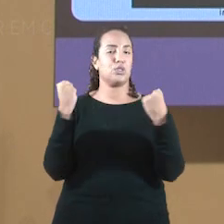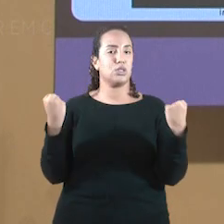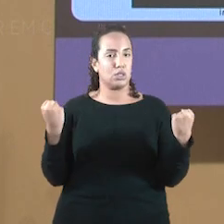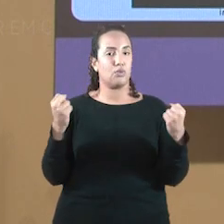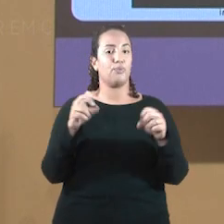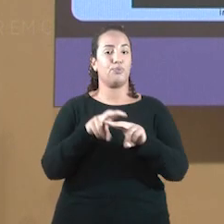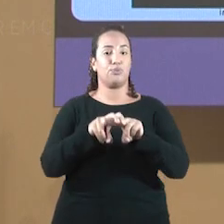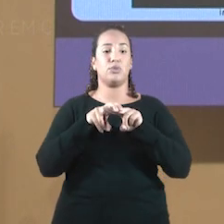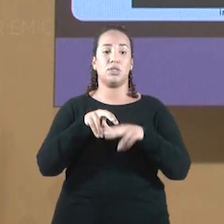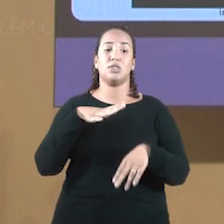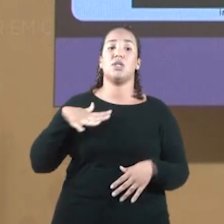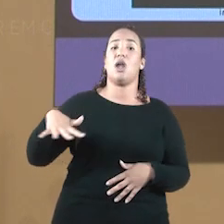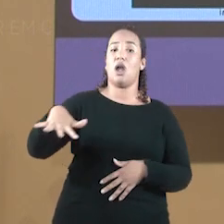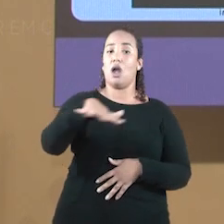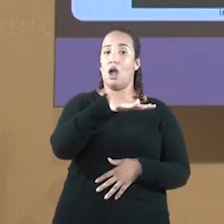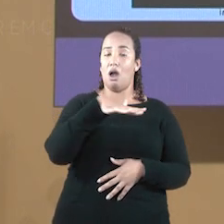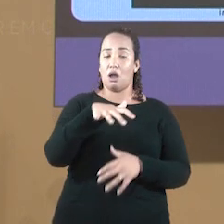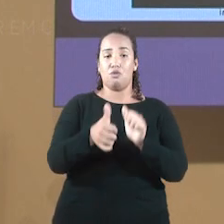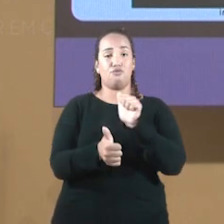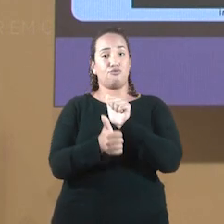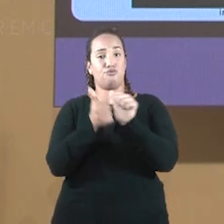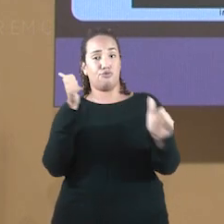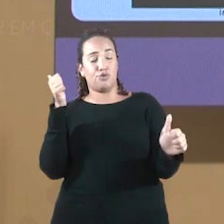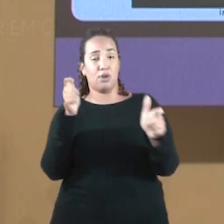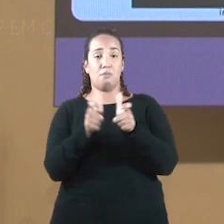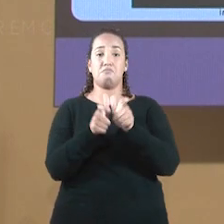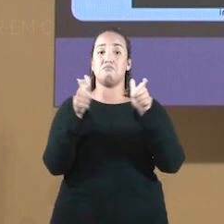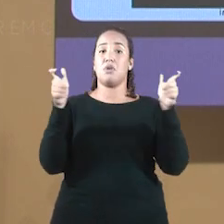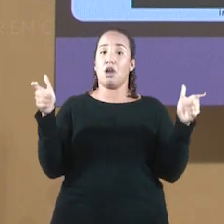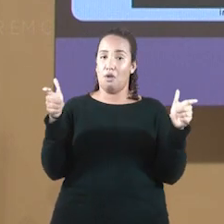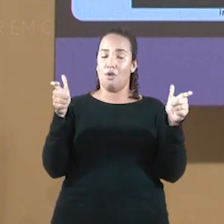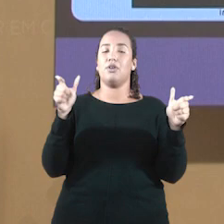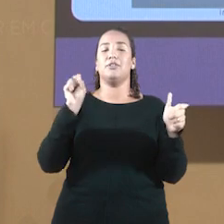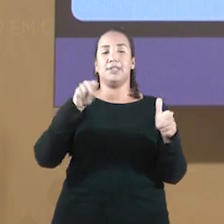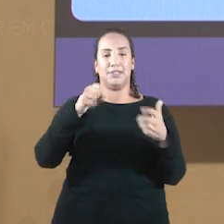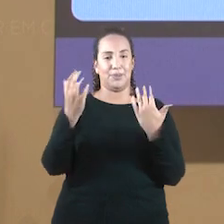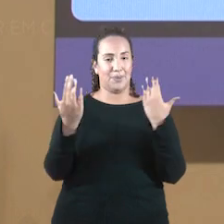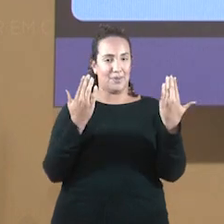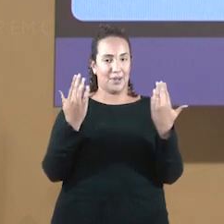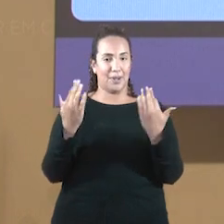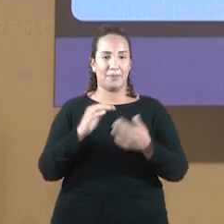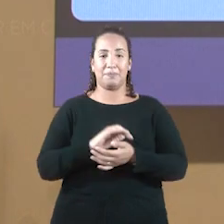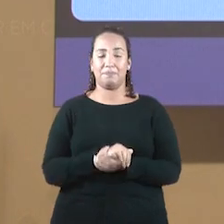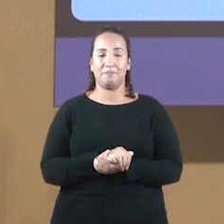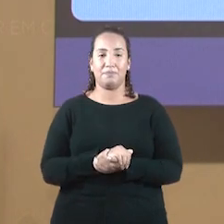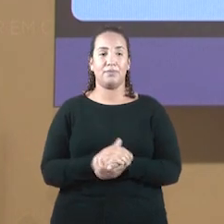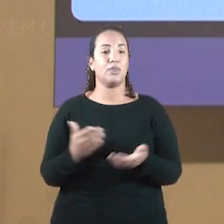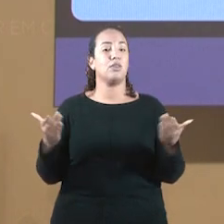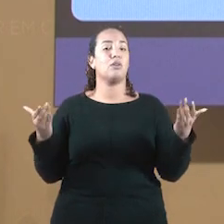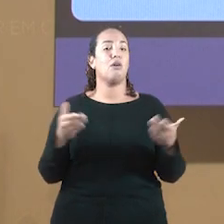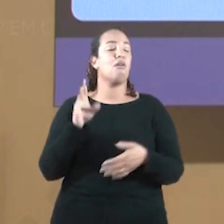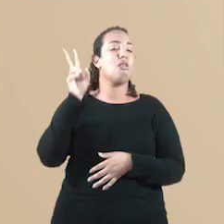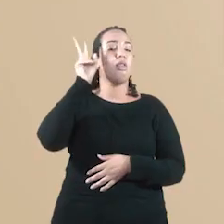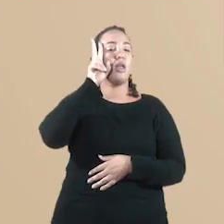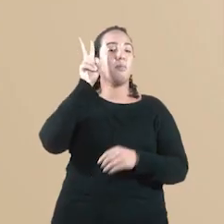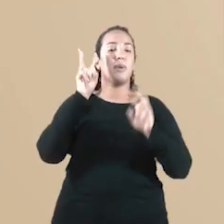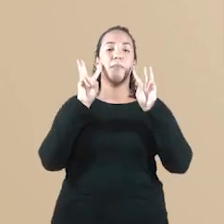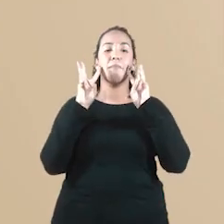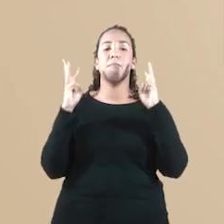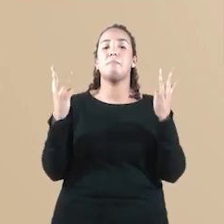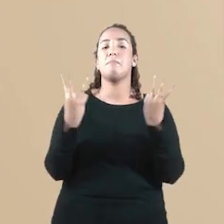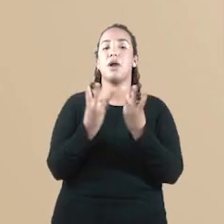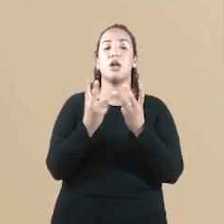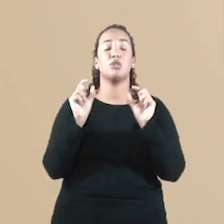isso, a área do campo de futebol é bem maior, sim. Agora, lembrando do que é massa.